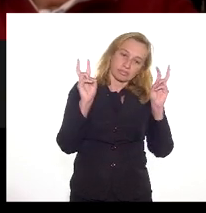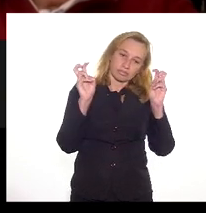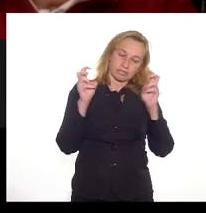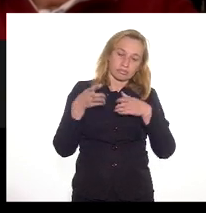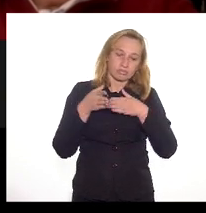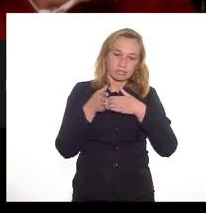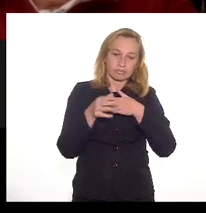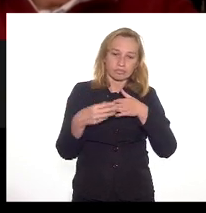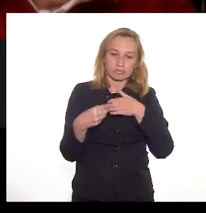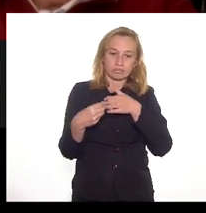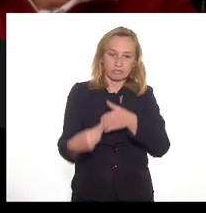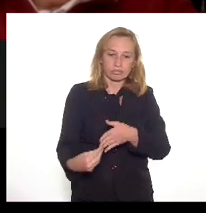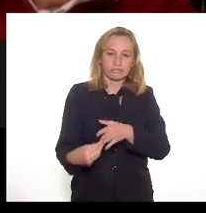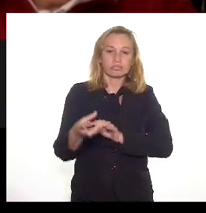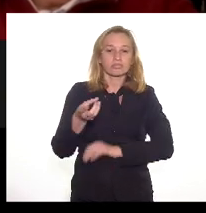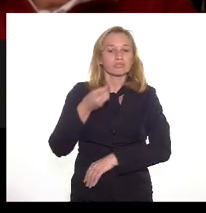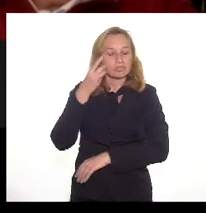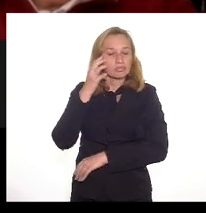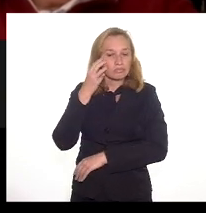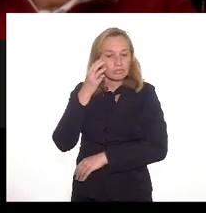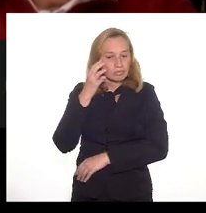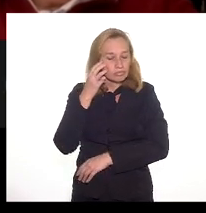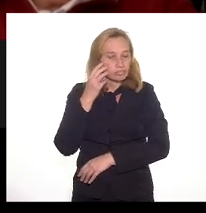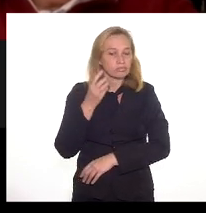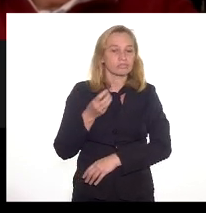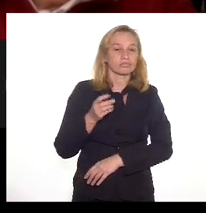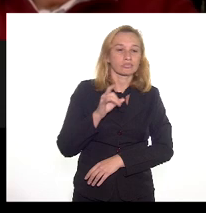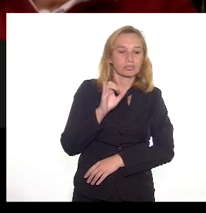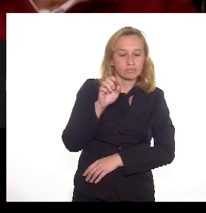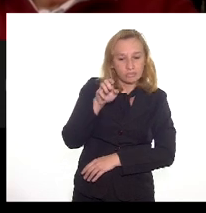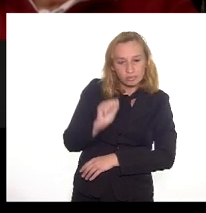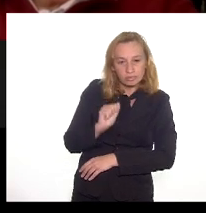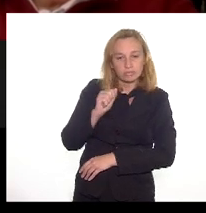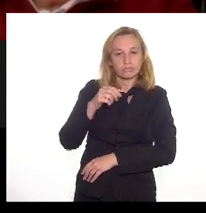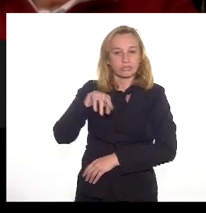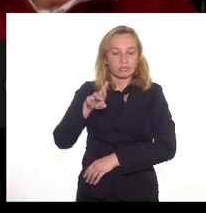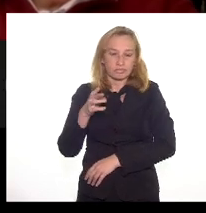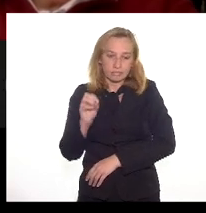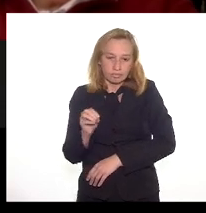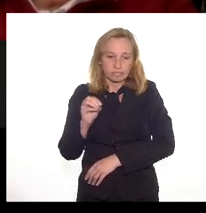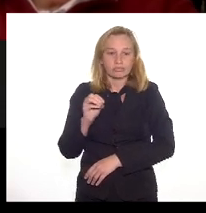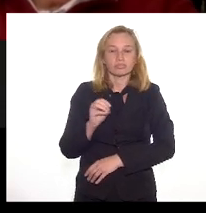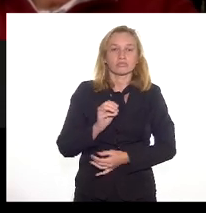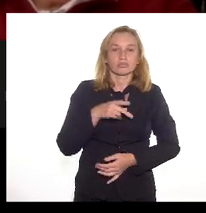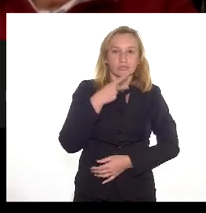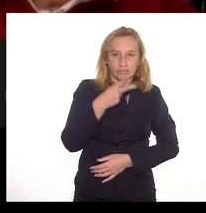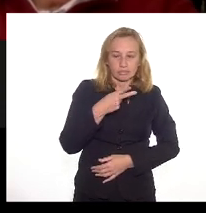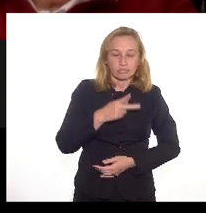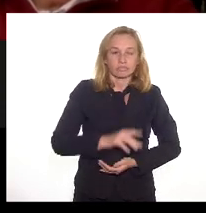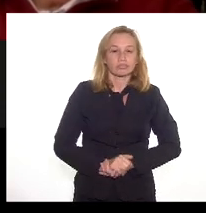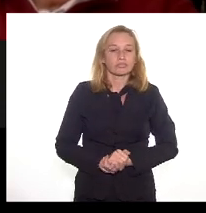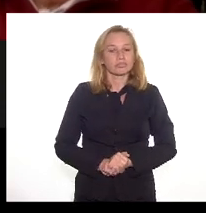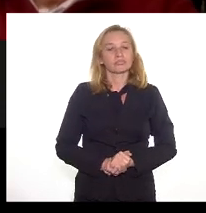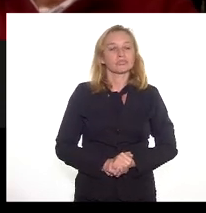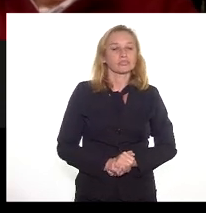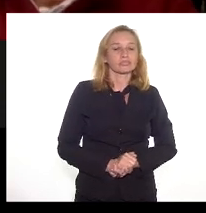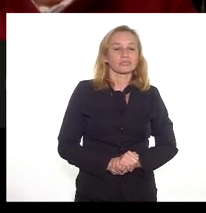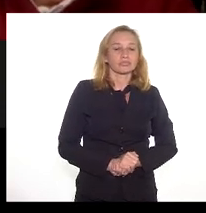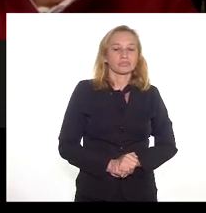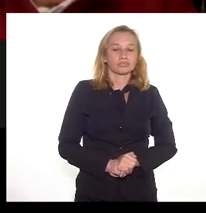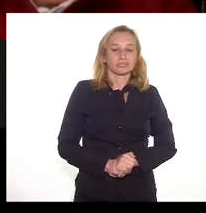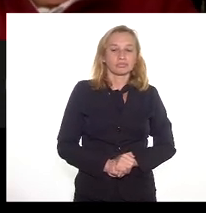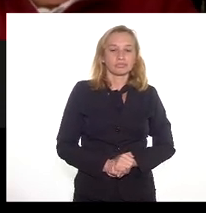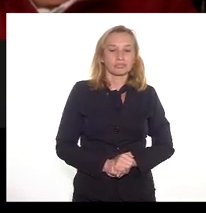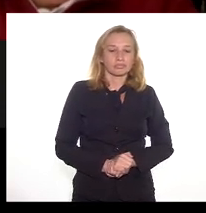direção até do que o deputado Valdec, a deputada Célia e o Mauro Osório expressaram, né?